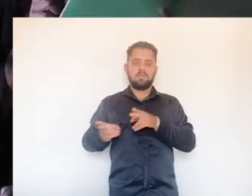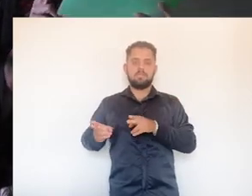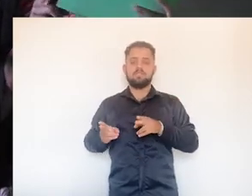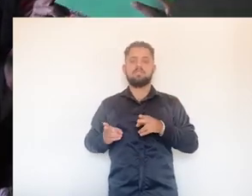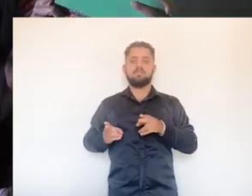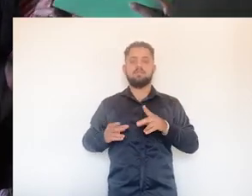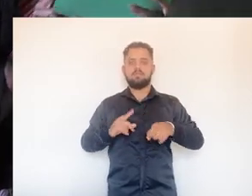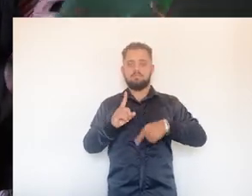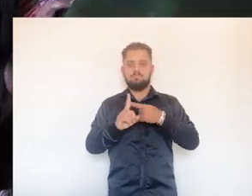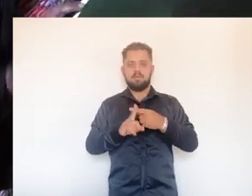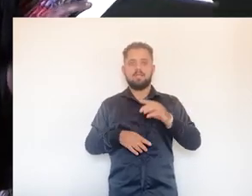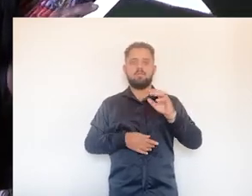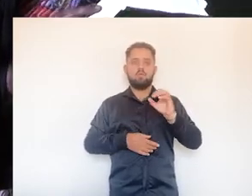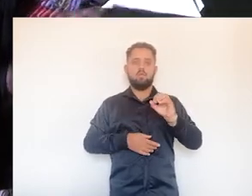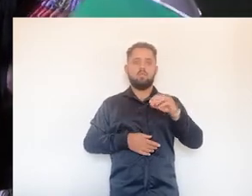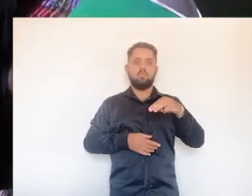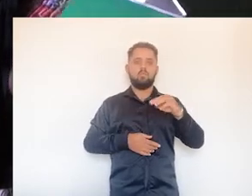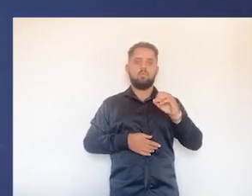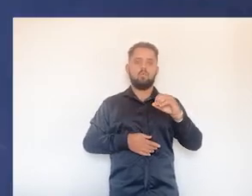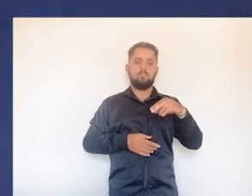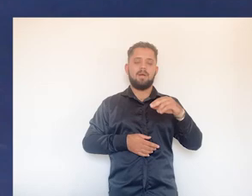Onomato Orquestra e...